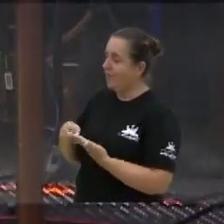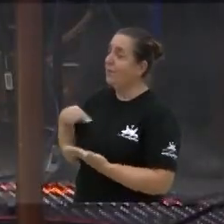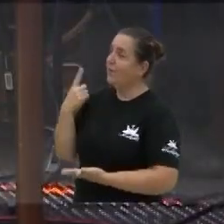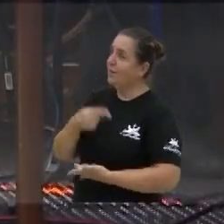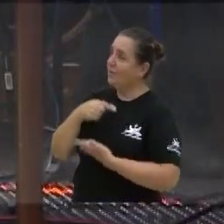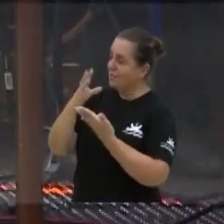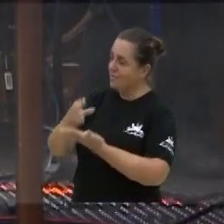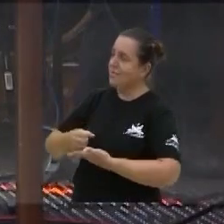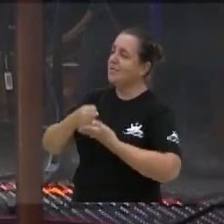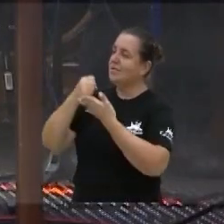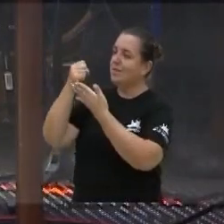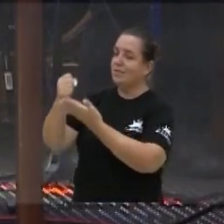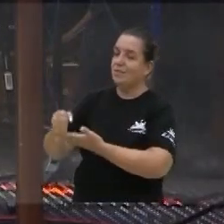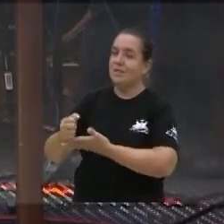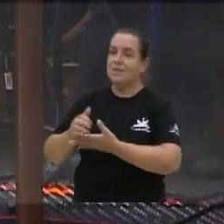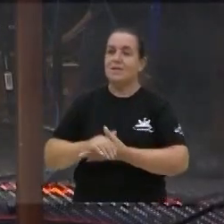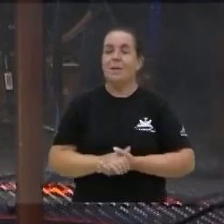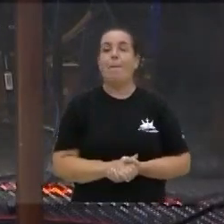nosso dever e nossa